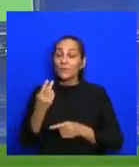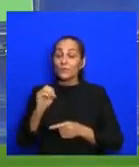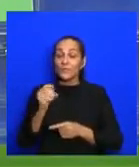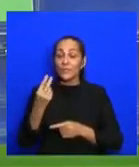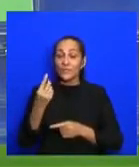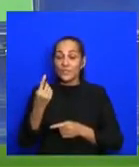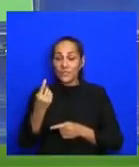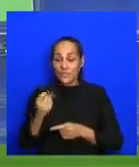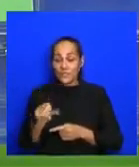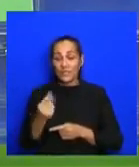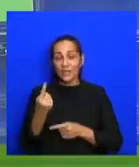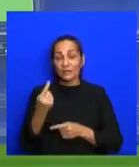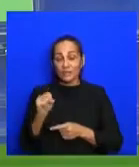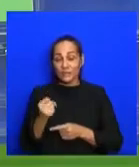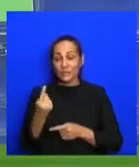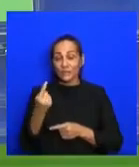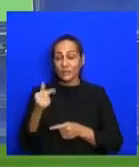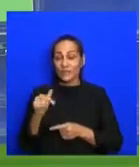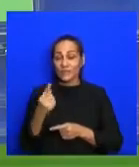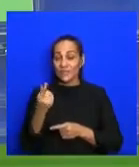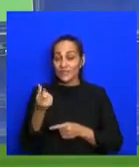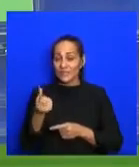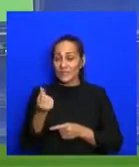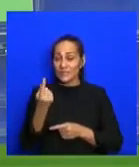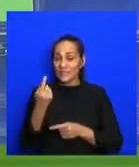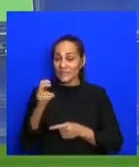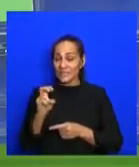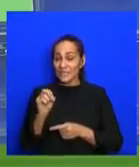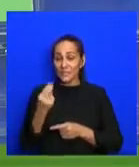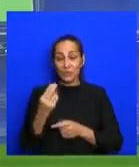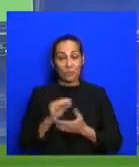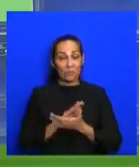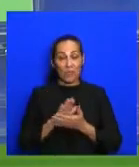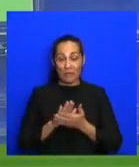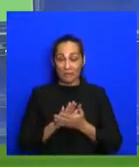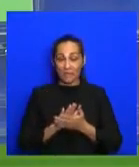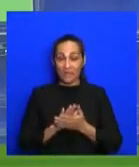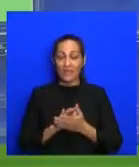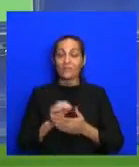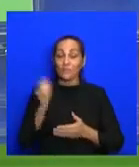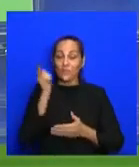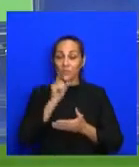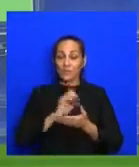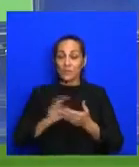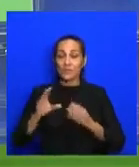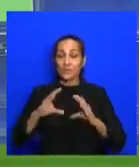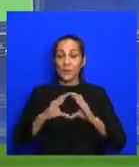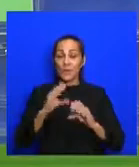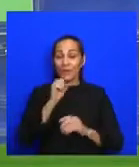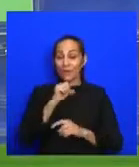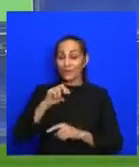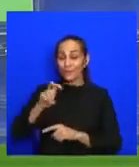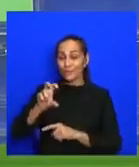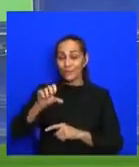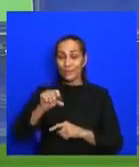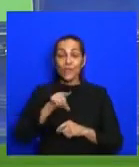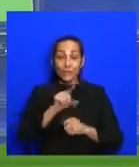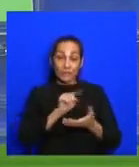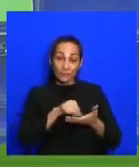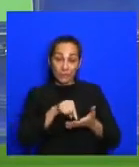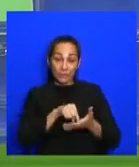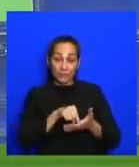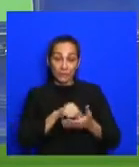17, 16, 15 ou nenhum número. Bola laranja, 59. Laranja, número 59. E